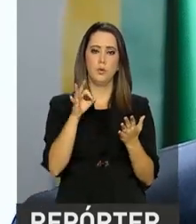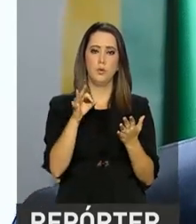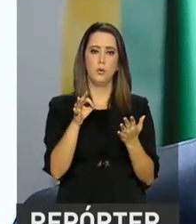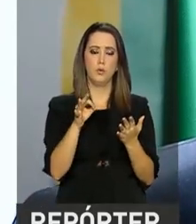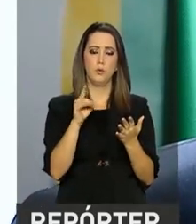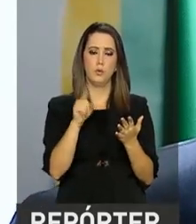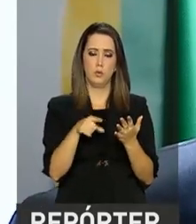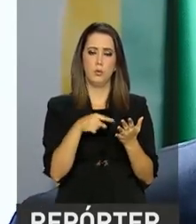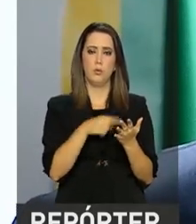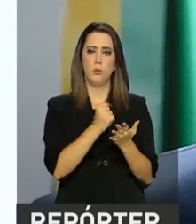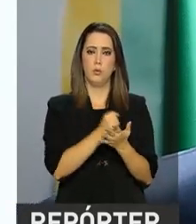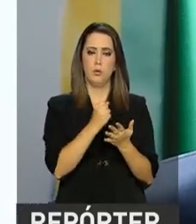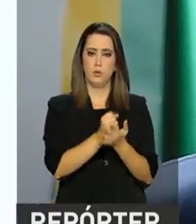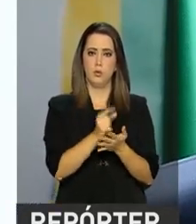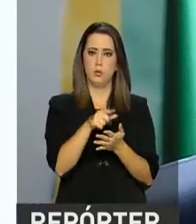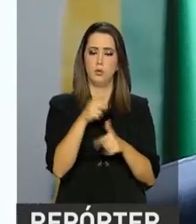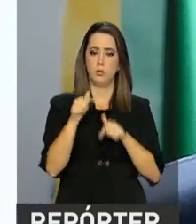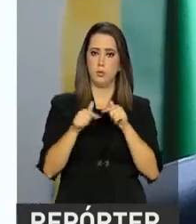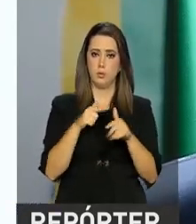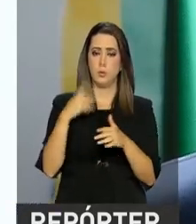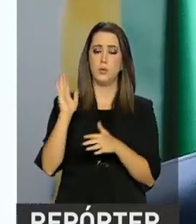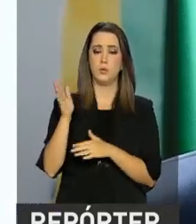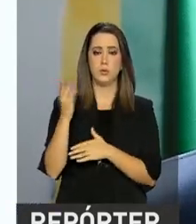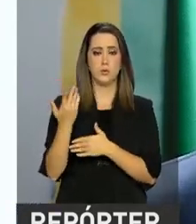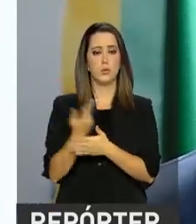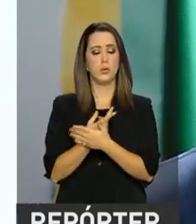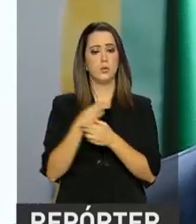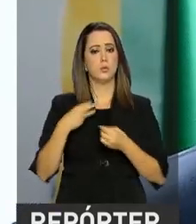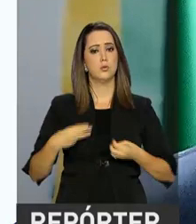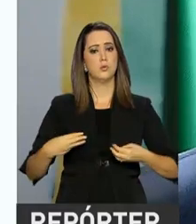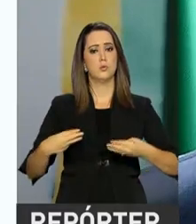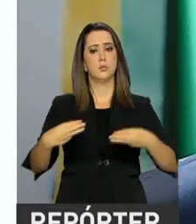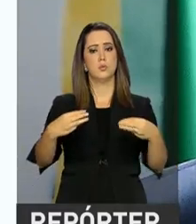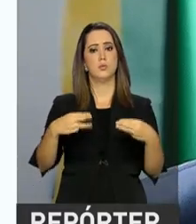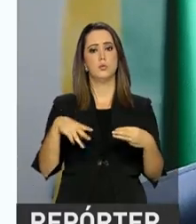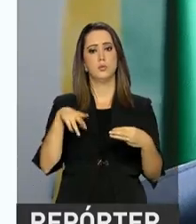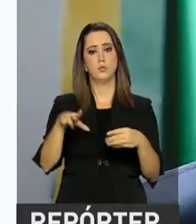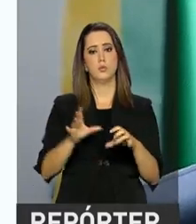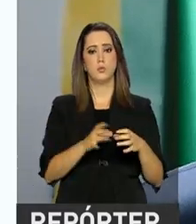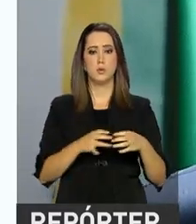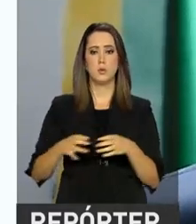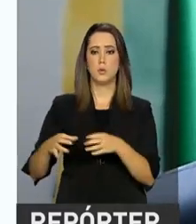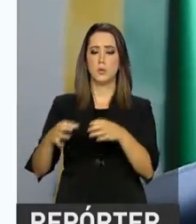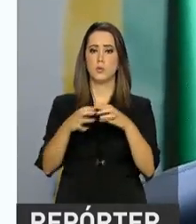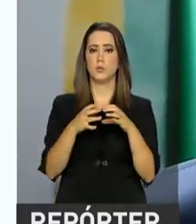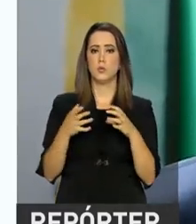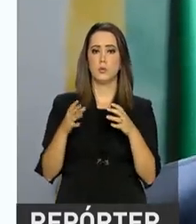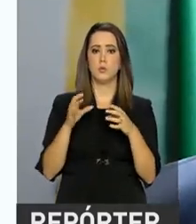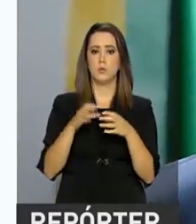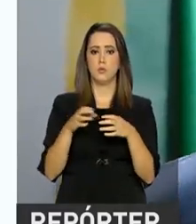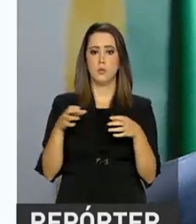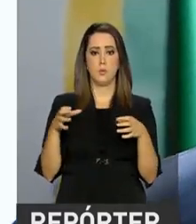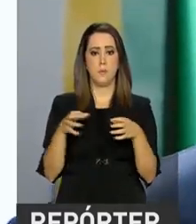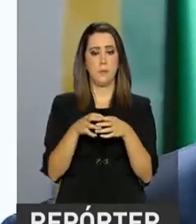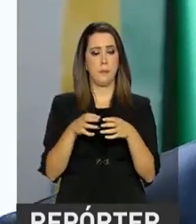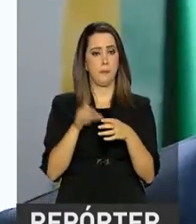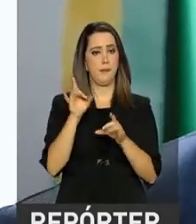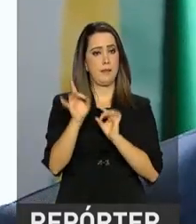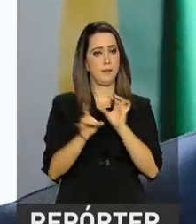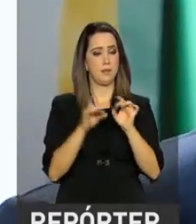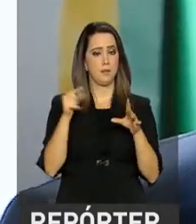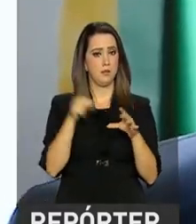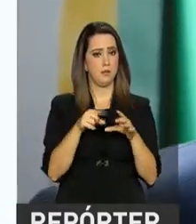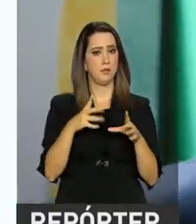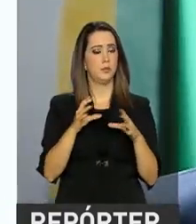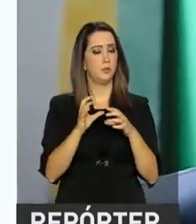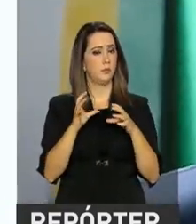é um trabalho que vem sendo feito pelo ministério e por essas associações essas a associação específico